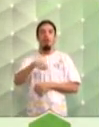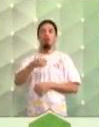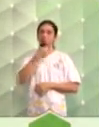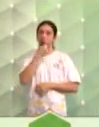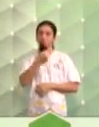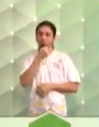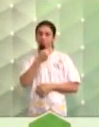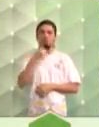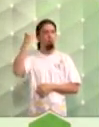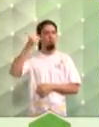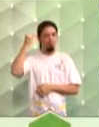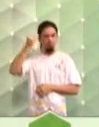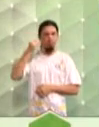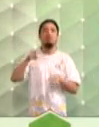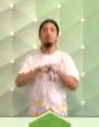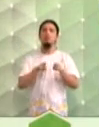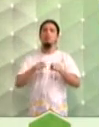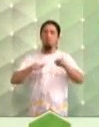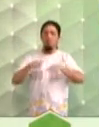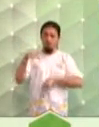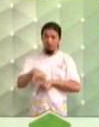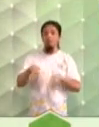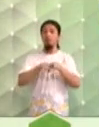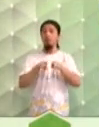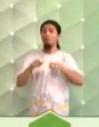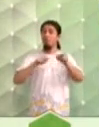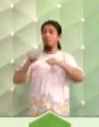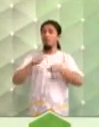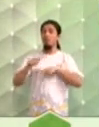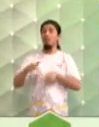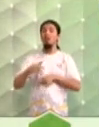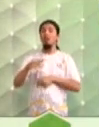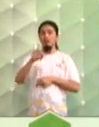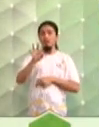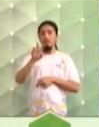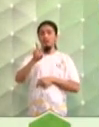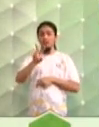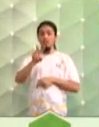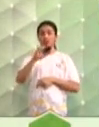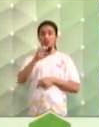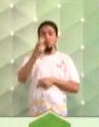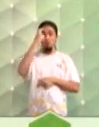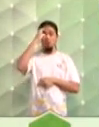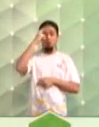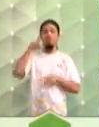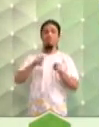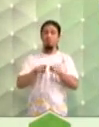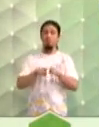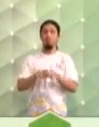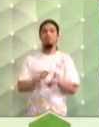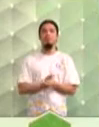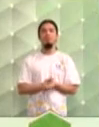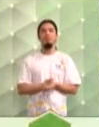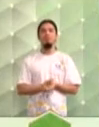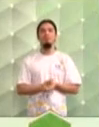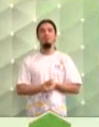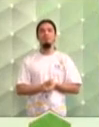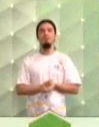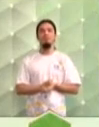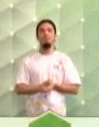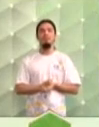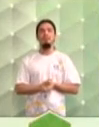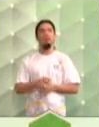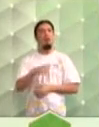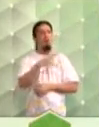experiente, trabalha aqui, trabalha na TV Cultura também. Tudo bom, Gato? Legal, tudo tranquilo. Tudo tranquilo? O que importa é que ele faz imagens maravilhosas, não precisa